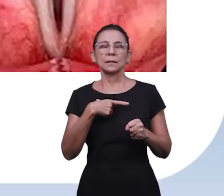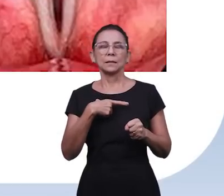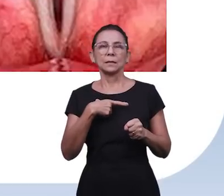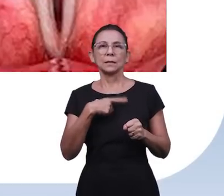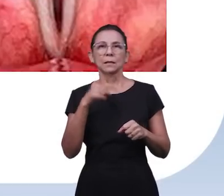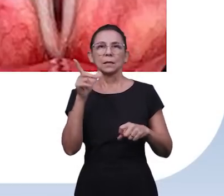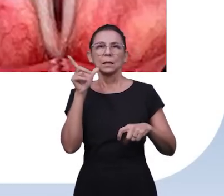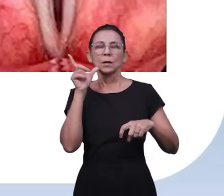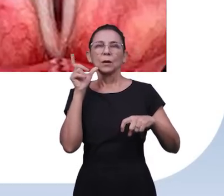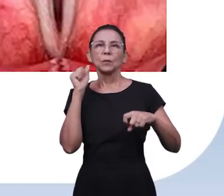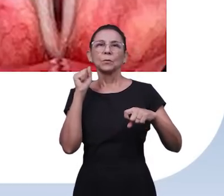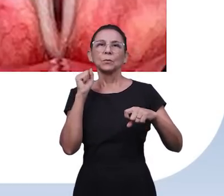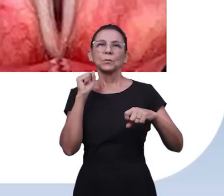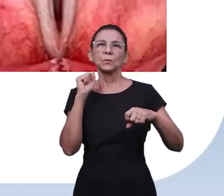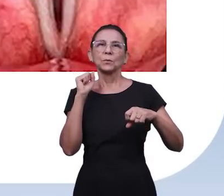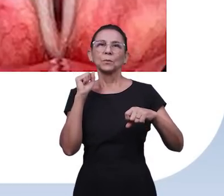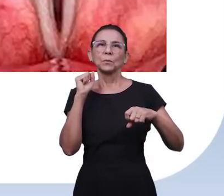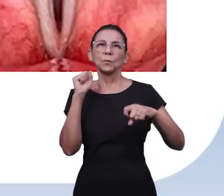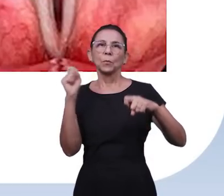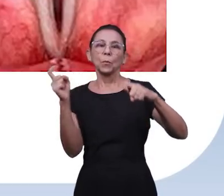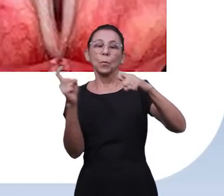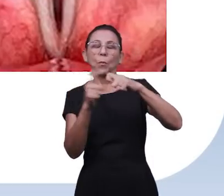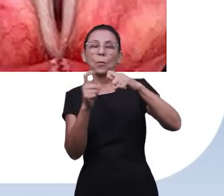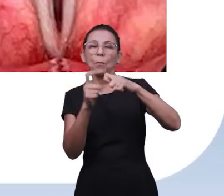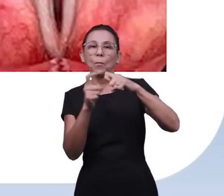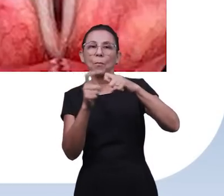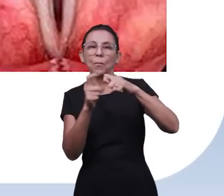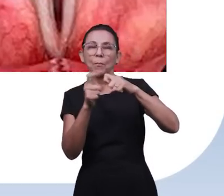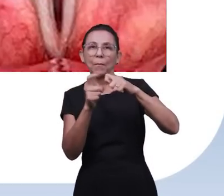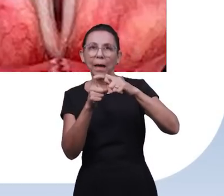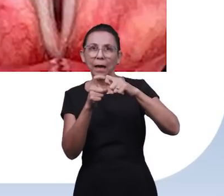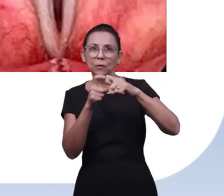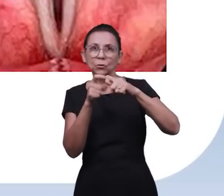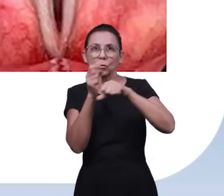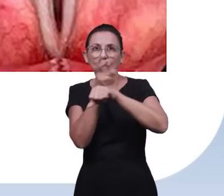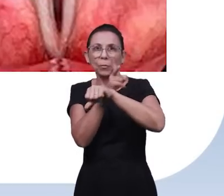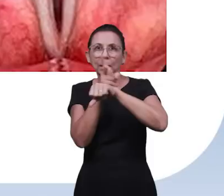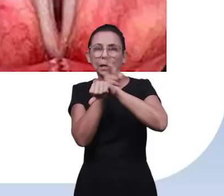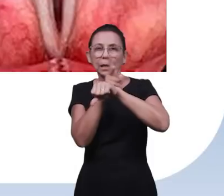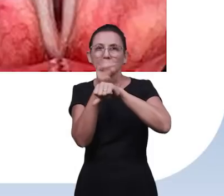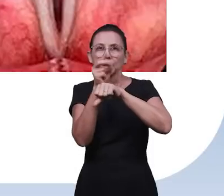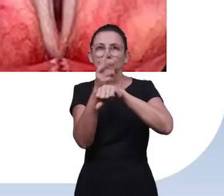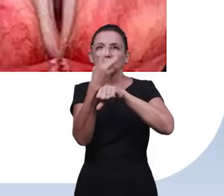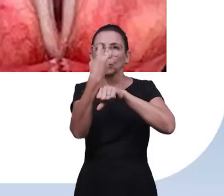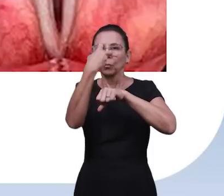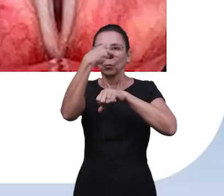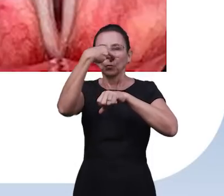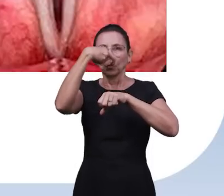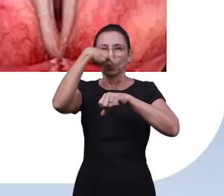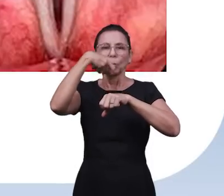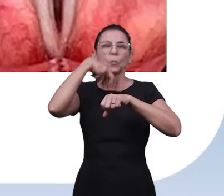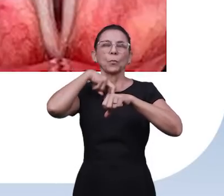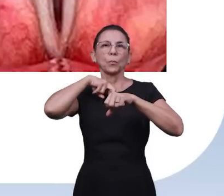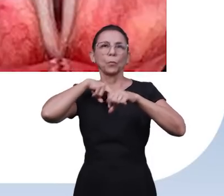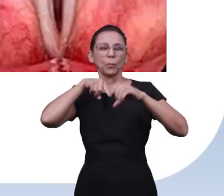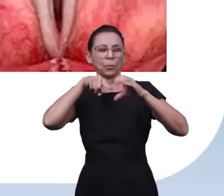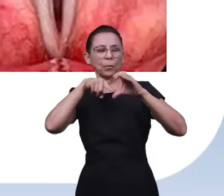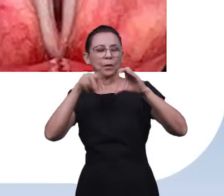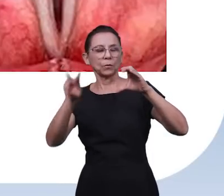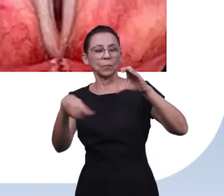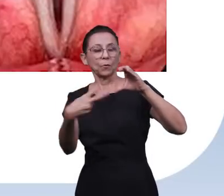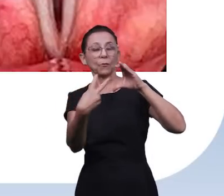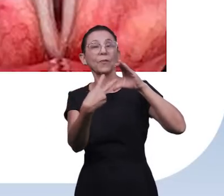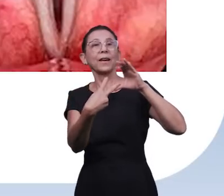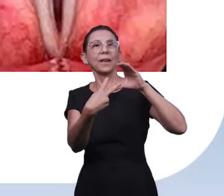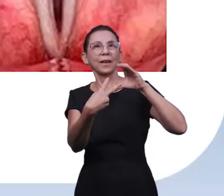câmera bem pequenininha, pelo nariz ou pela boca mesmo, nós conseguimos visualizar os movimentos da